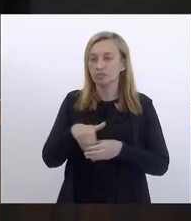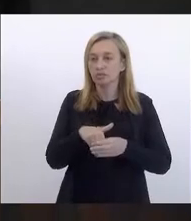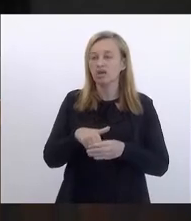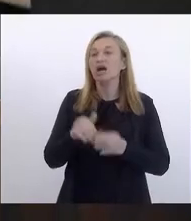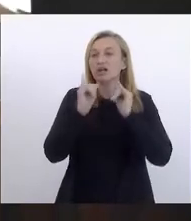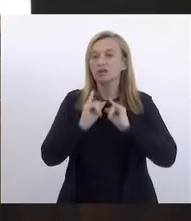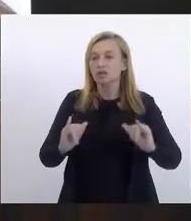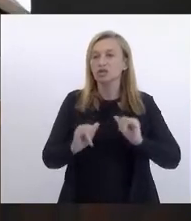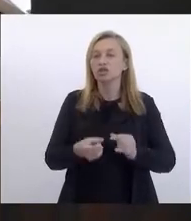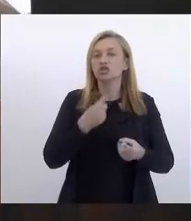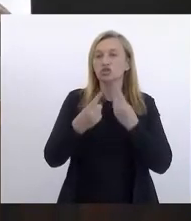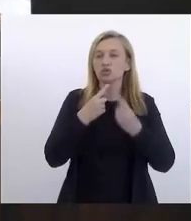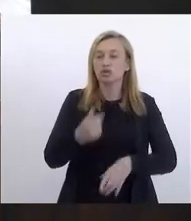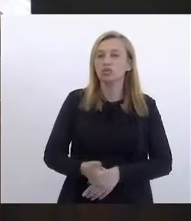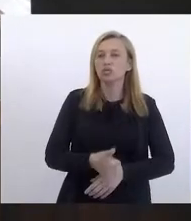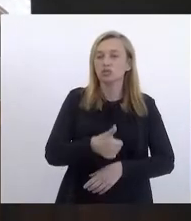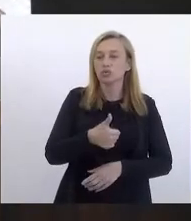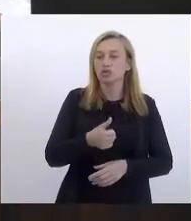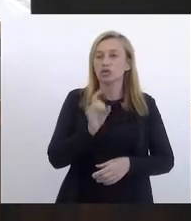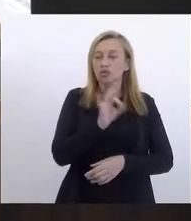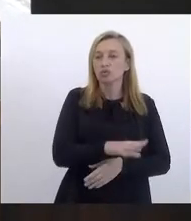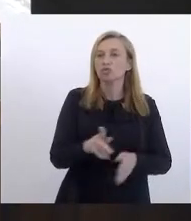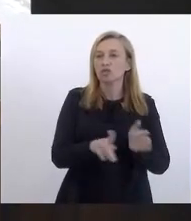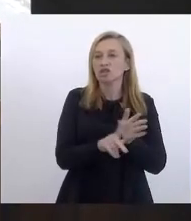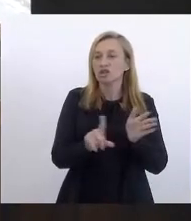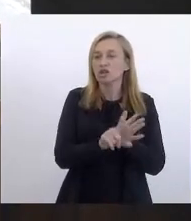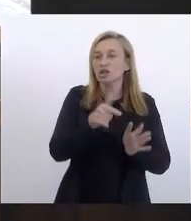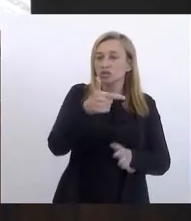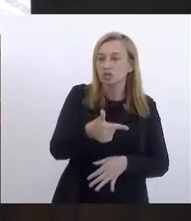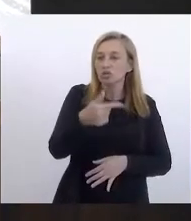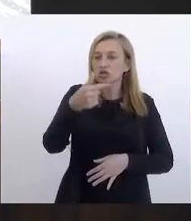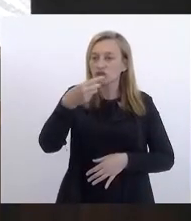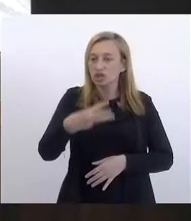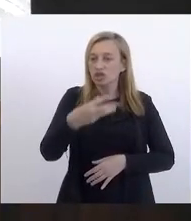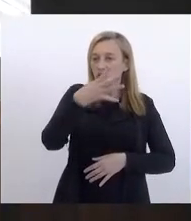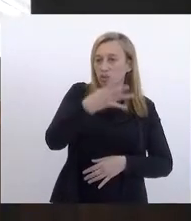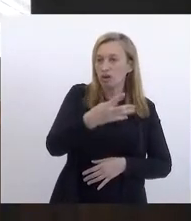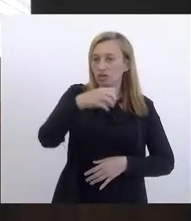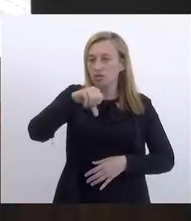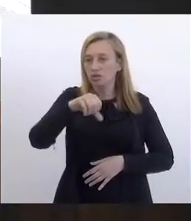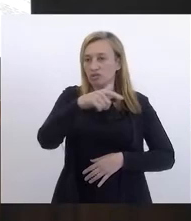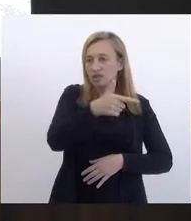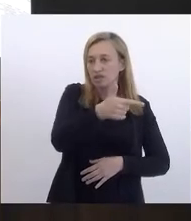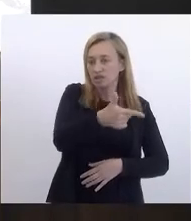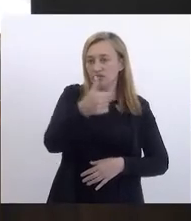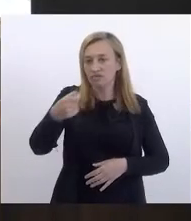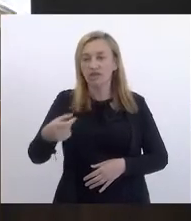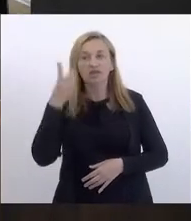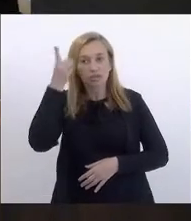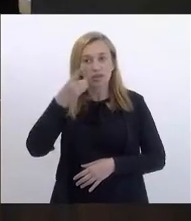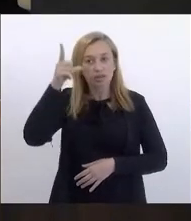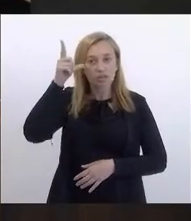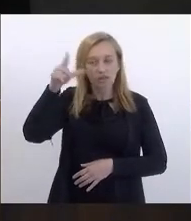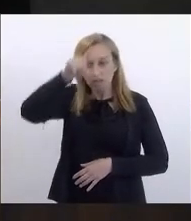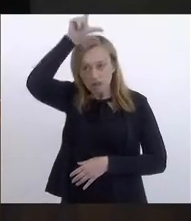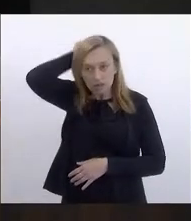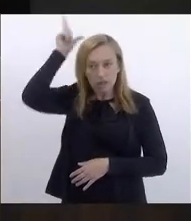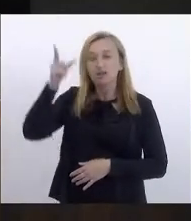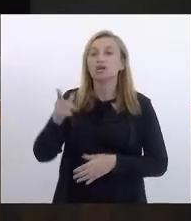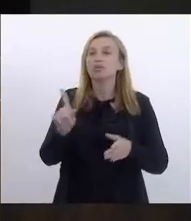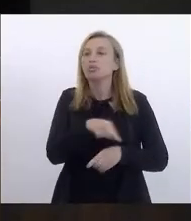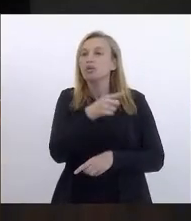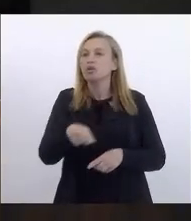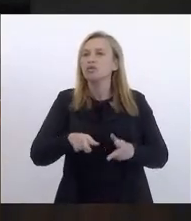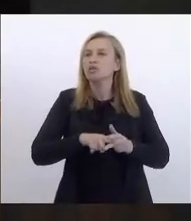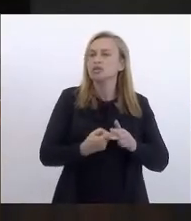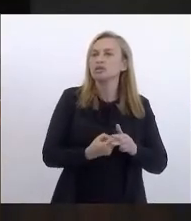anuncio em discussão o único veto total aposto ao projeto de lei 2349 de 20 de autoria dos deputados Luiz Paulo Lucinha que fica proibido o